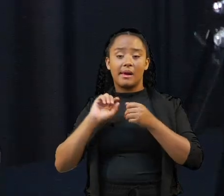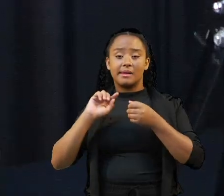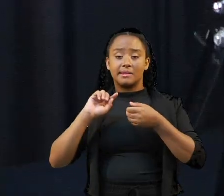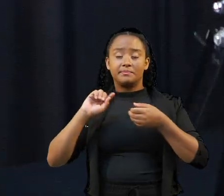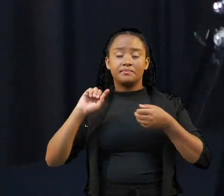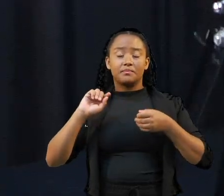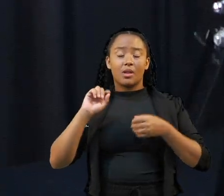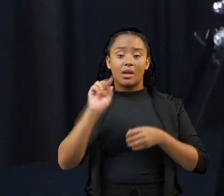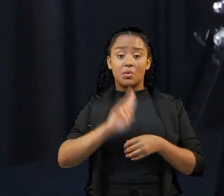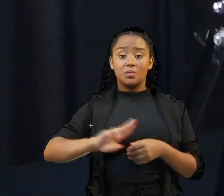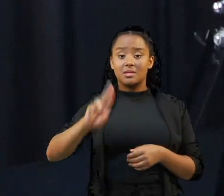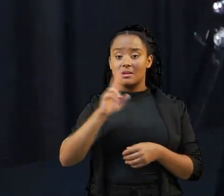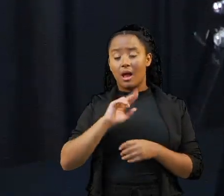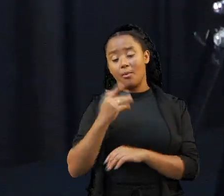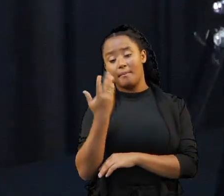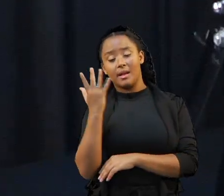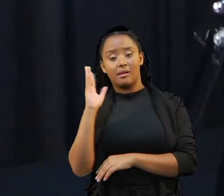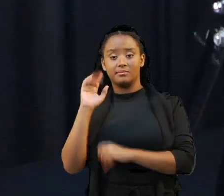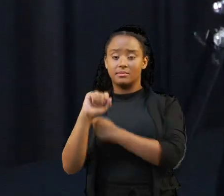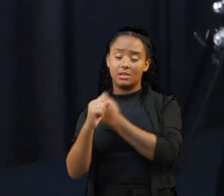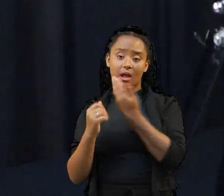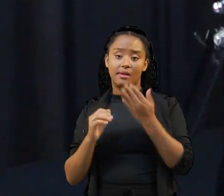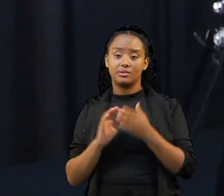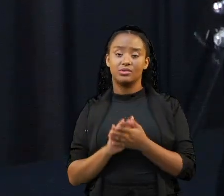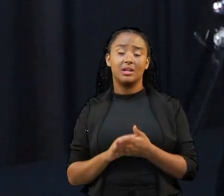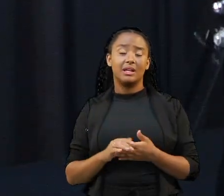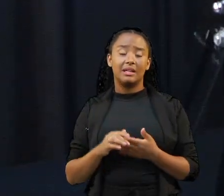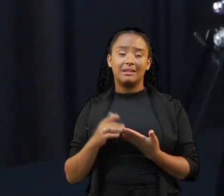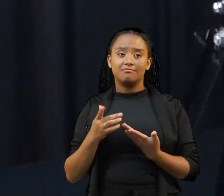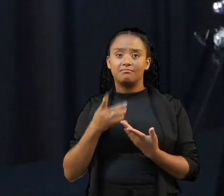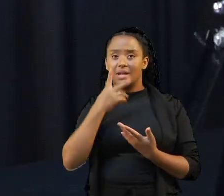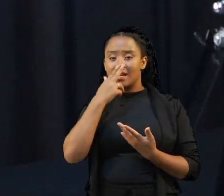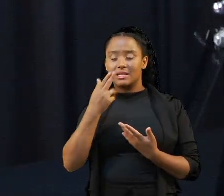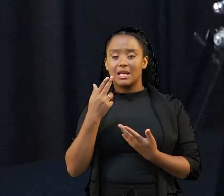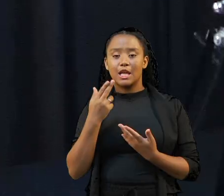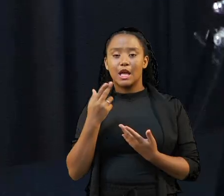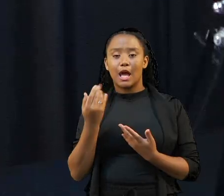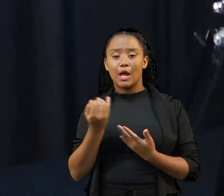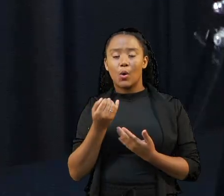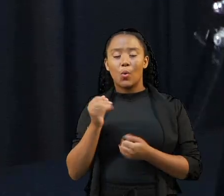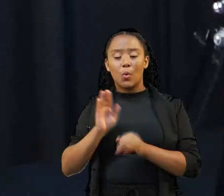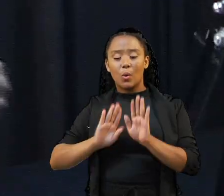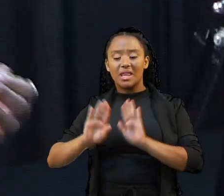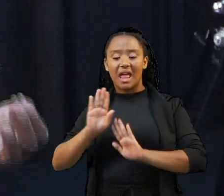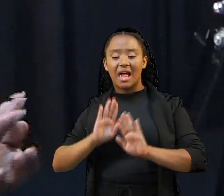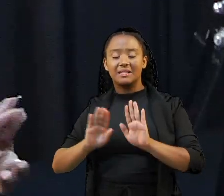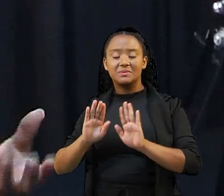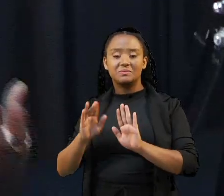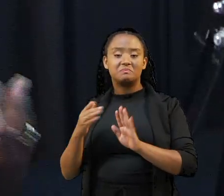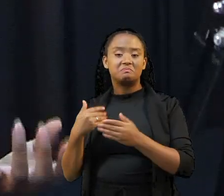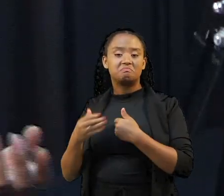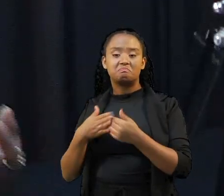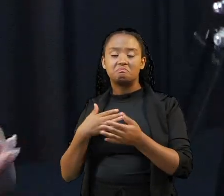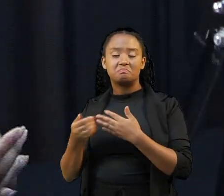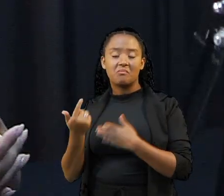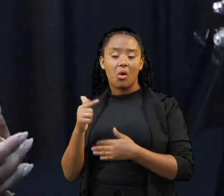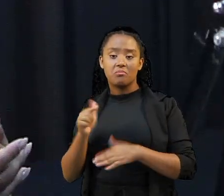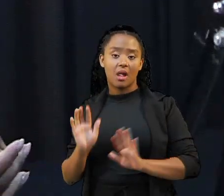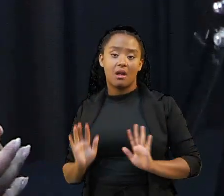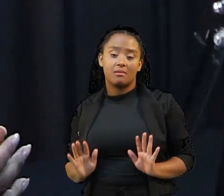do homem, e não visa muito o cuidado e o retorno e a